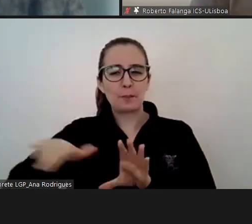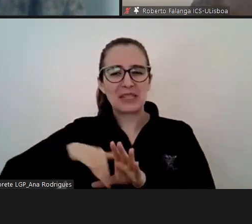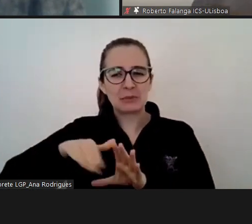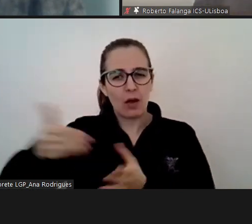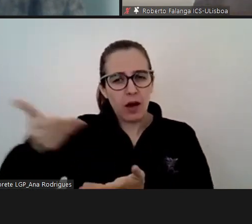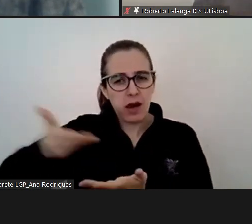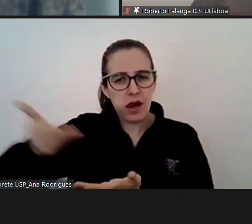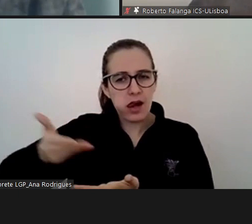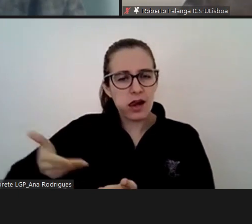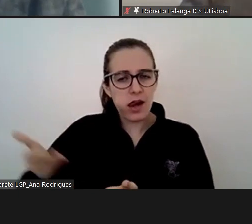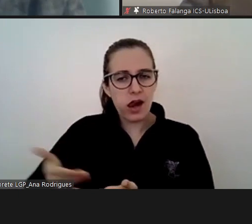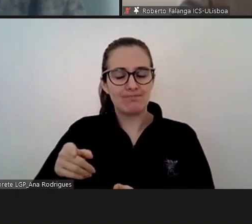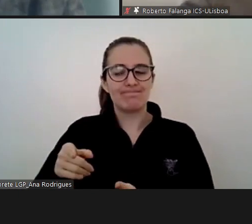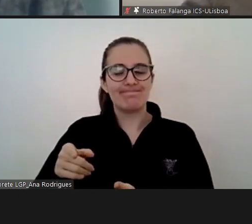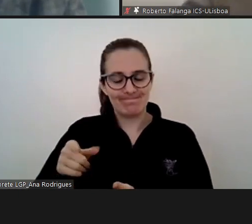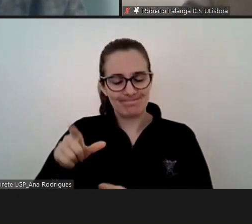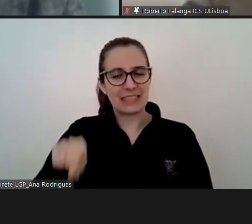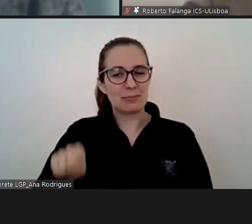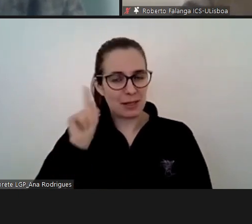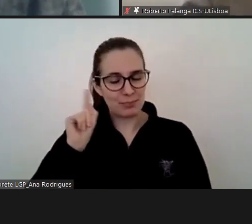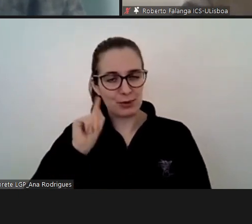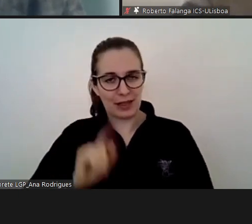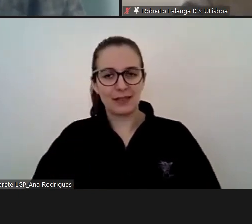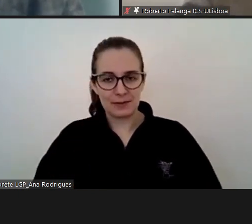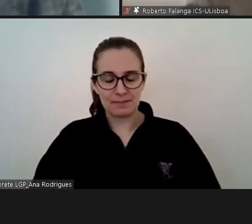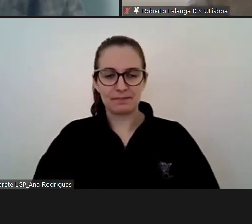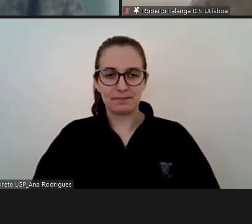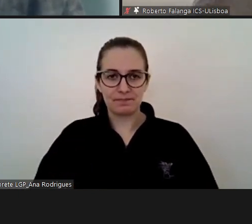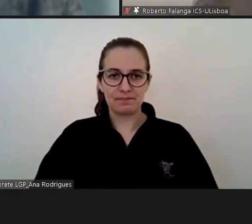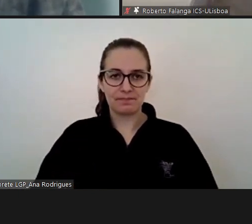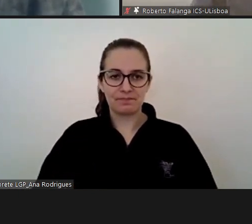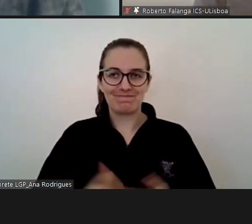importante. Eu costumo eu sou